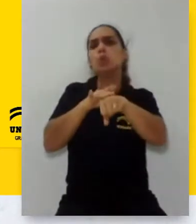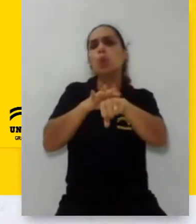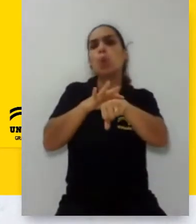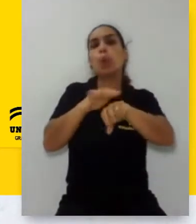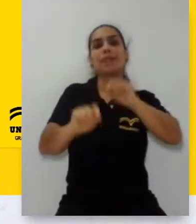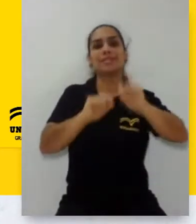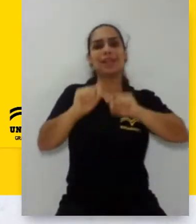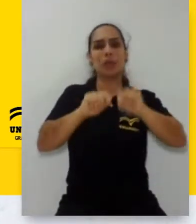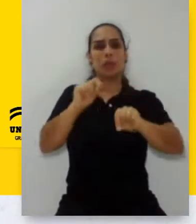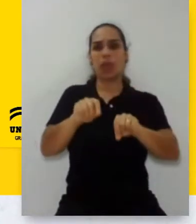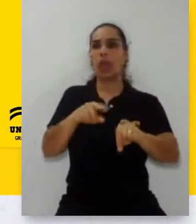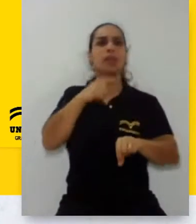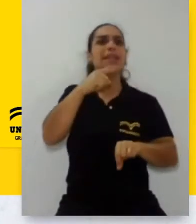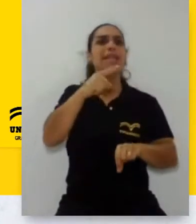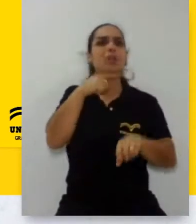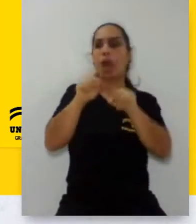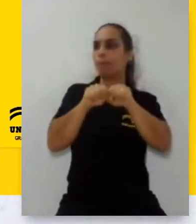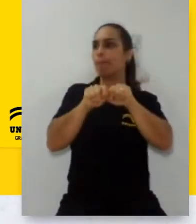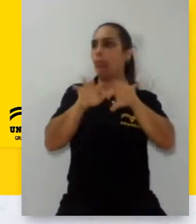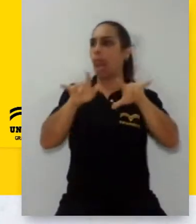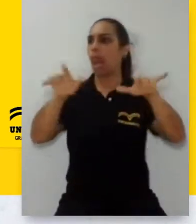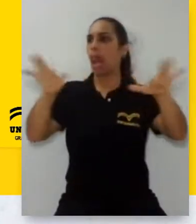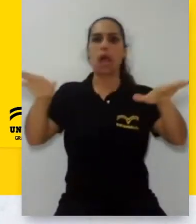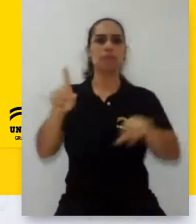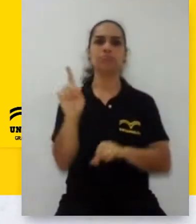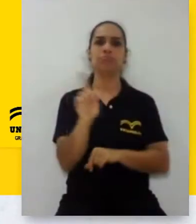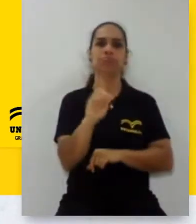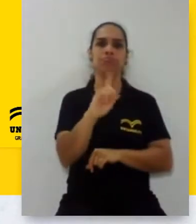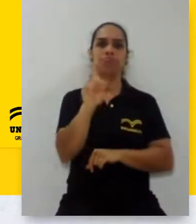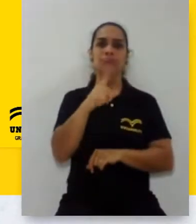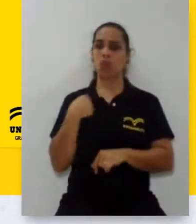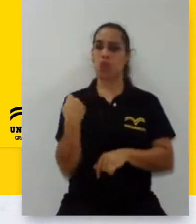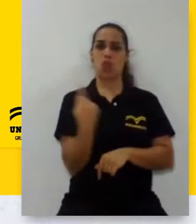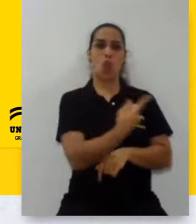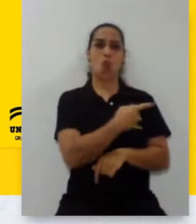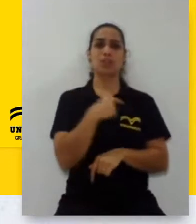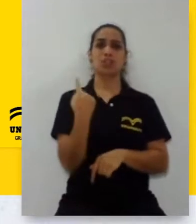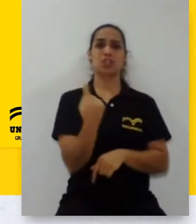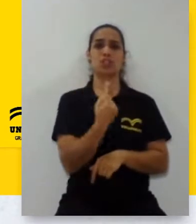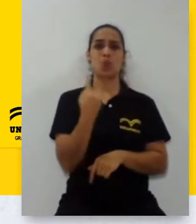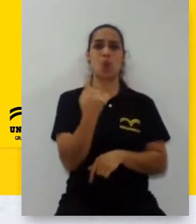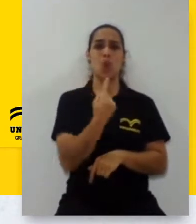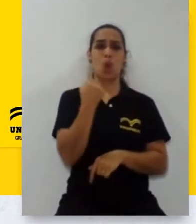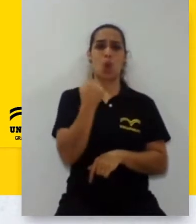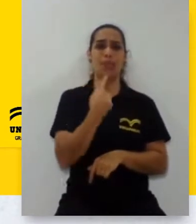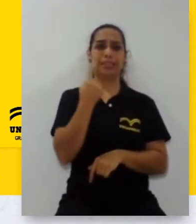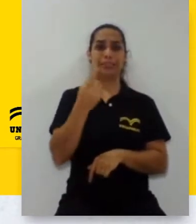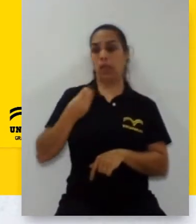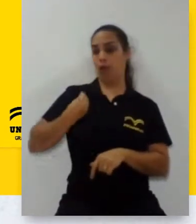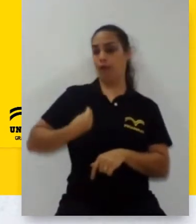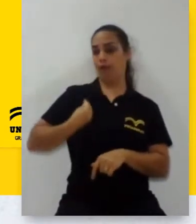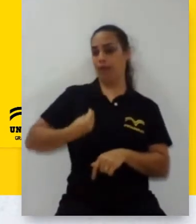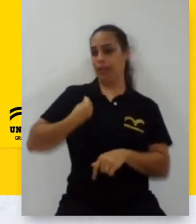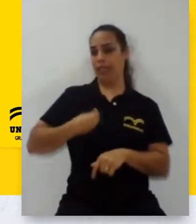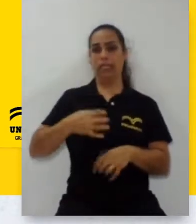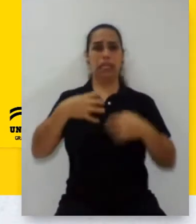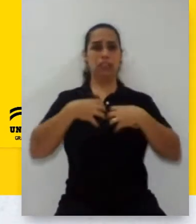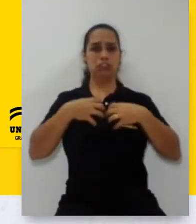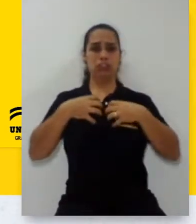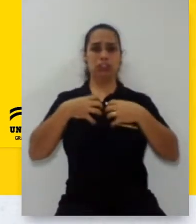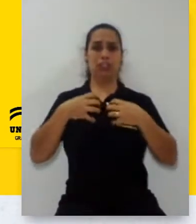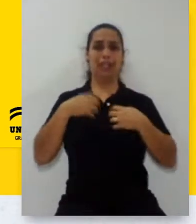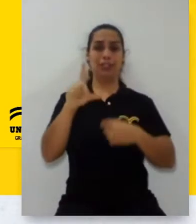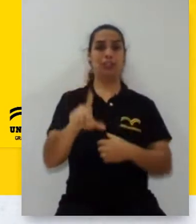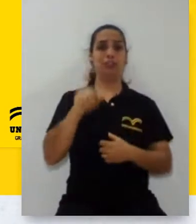são passadas. São doenças que nós adquirimos e desenvolvemos por causa do nosso estilo de vida e nossos hábitos. Ok,